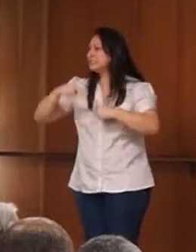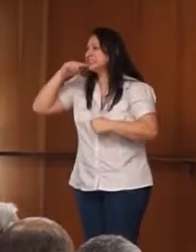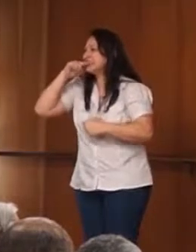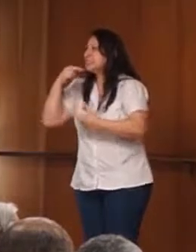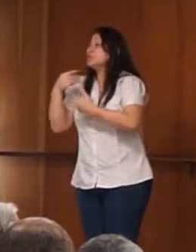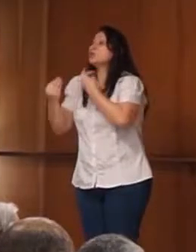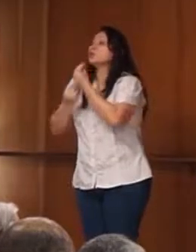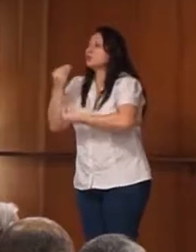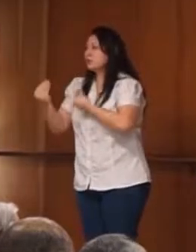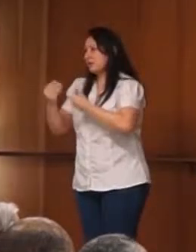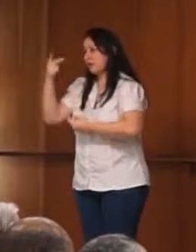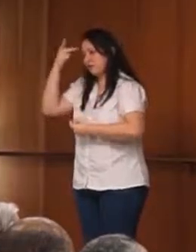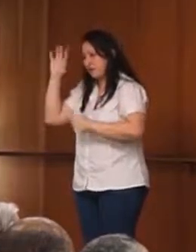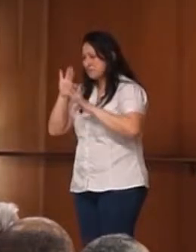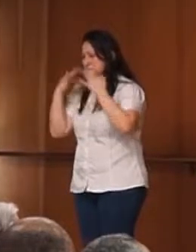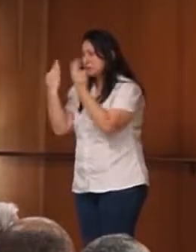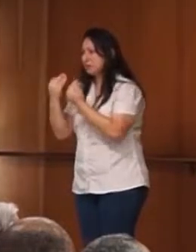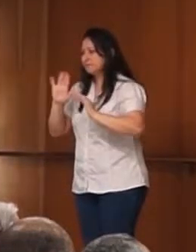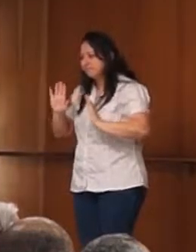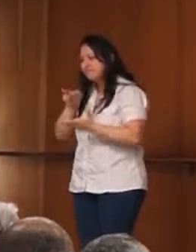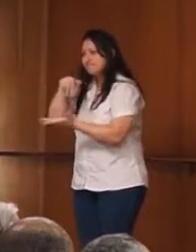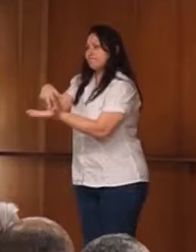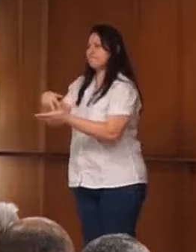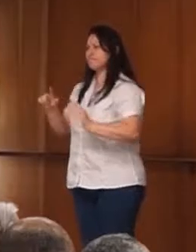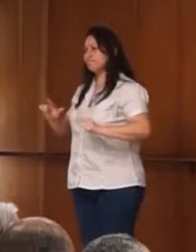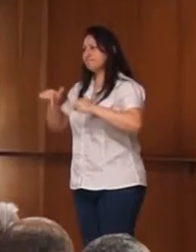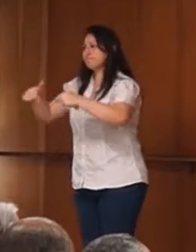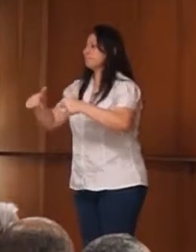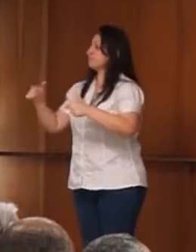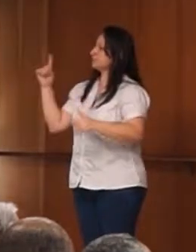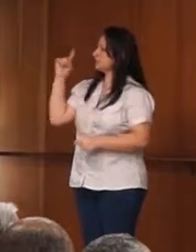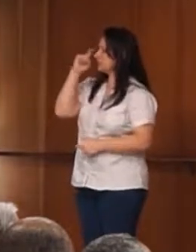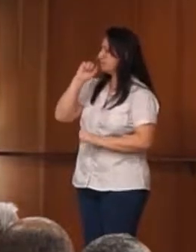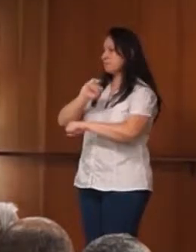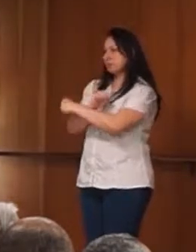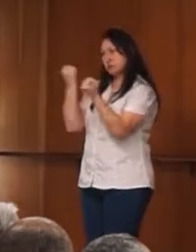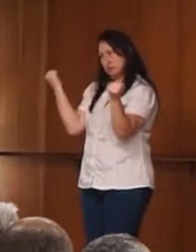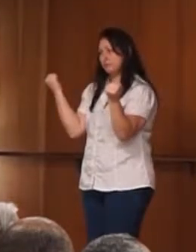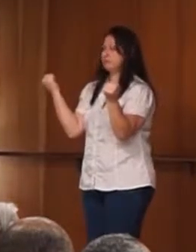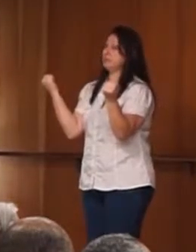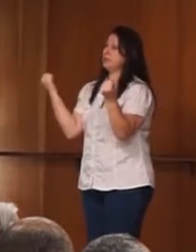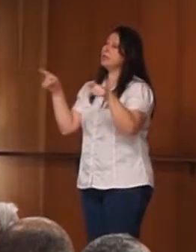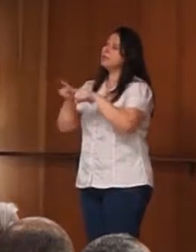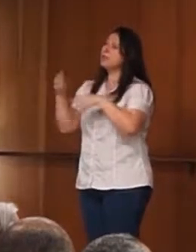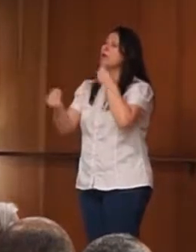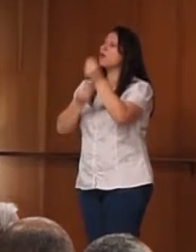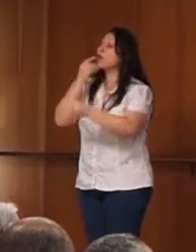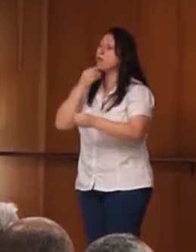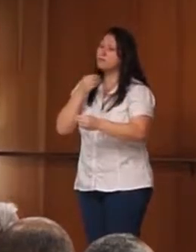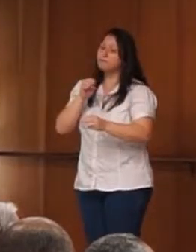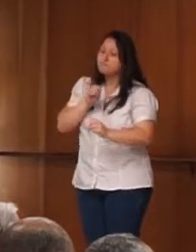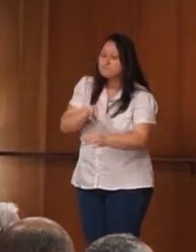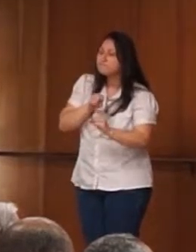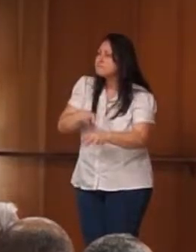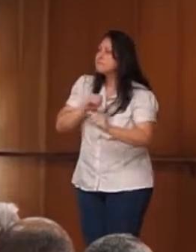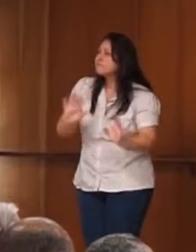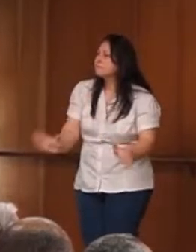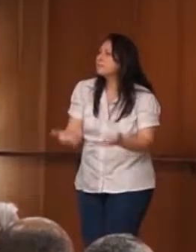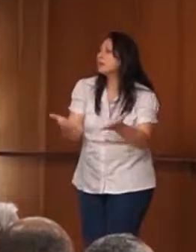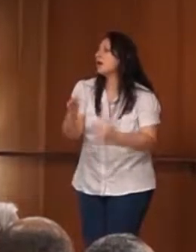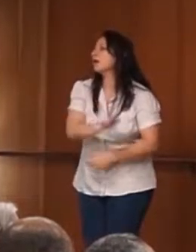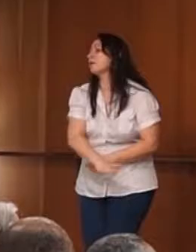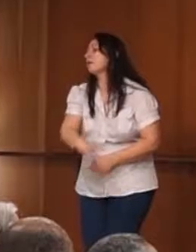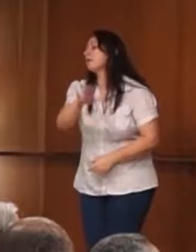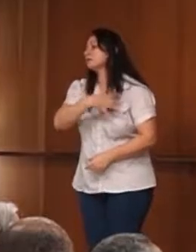levantar a partir daí, era uma situação praticamente impossível, e criar, no caso, um filho, e depois nós somos três irmãos